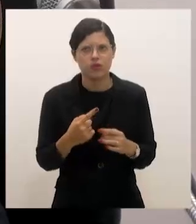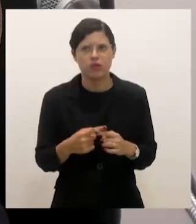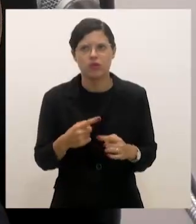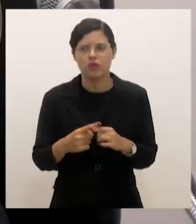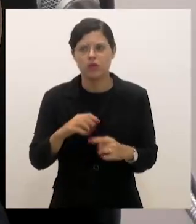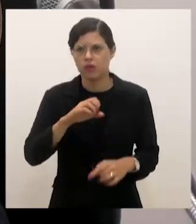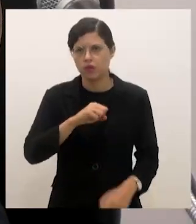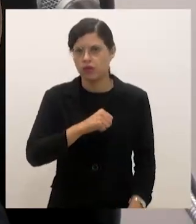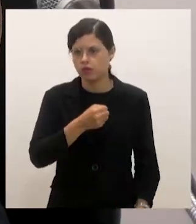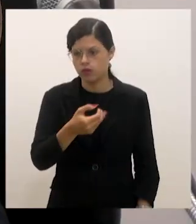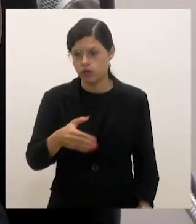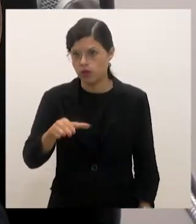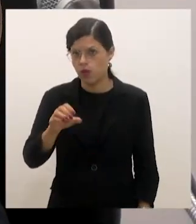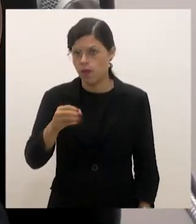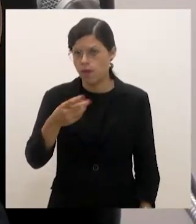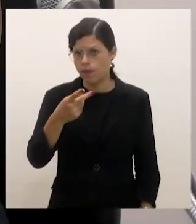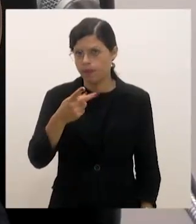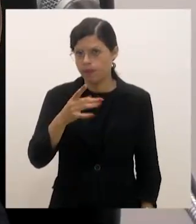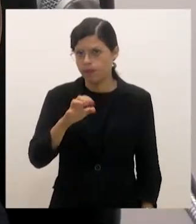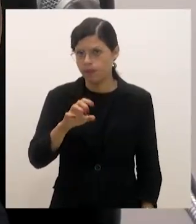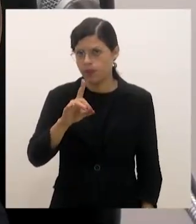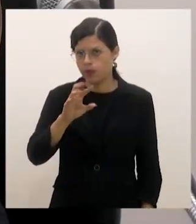Pedro está pagando